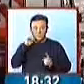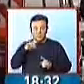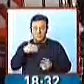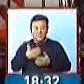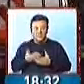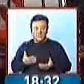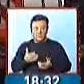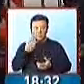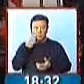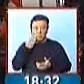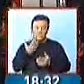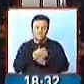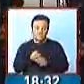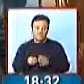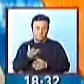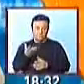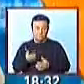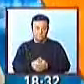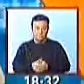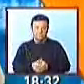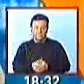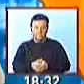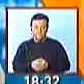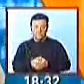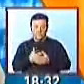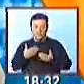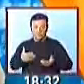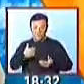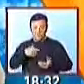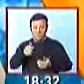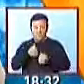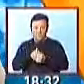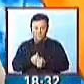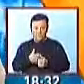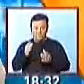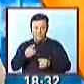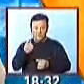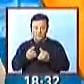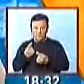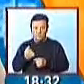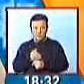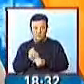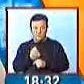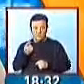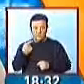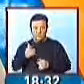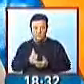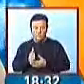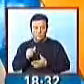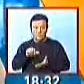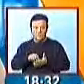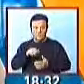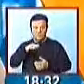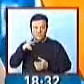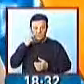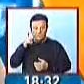ao momento as causas do incêndio. E agora vamos acompanhar mais algumas atividades que estão a decorrer no Centro de